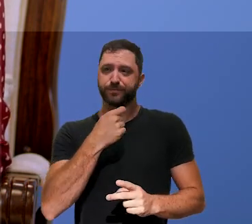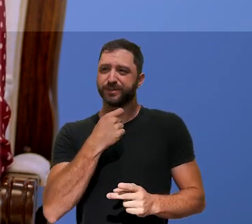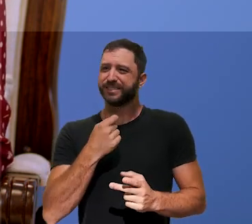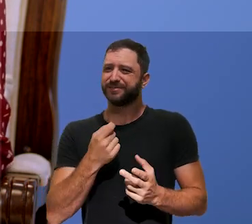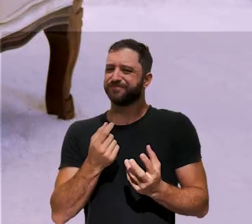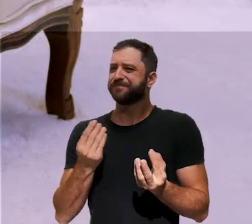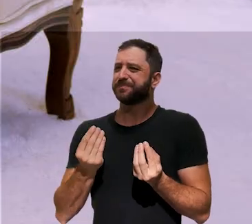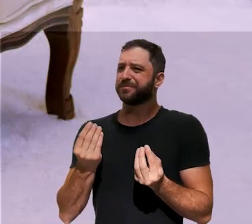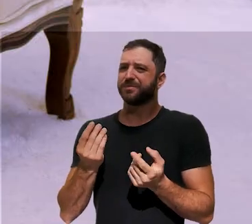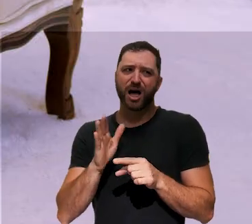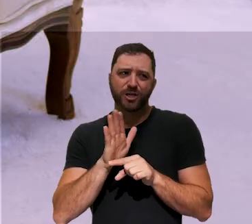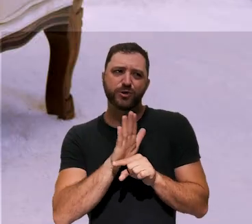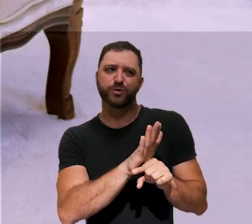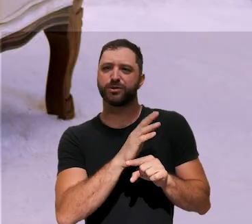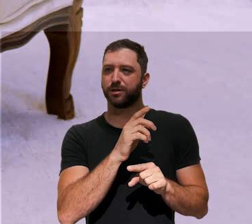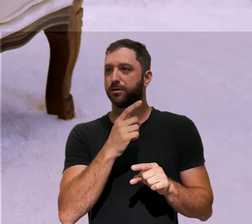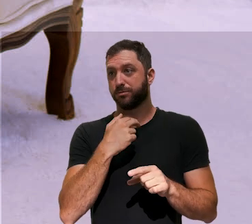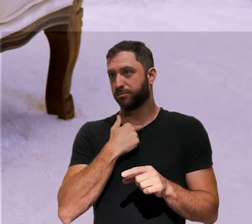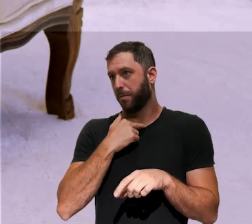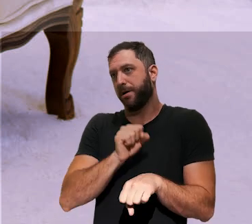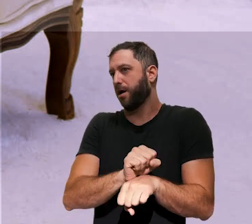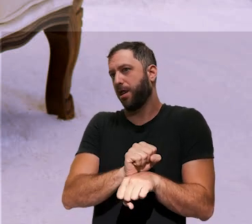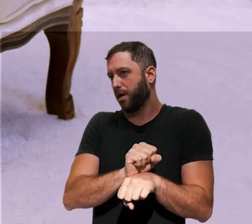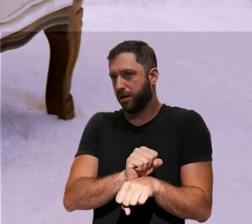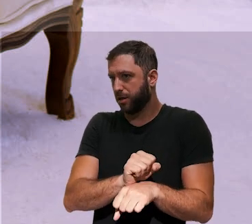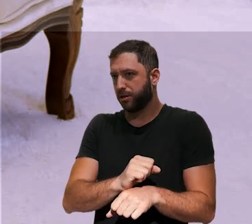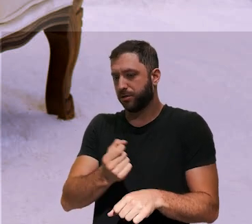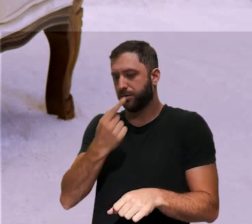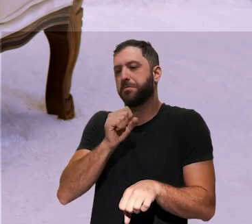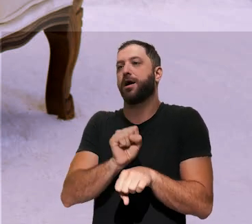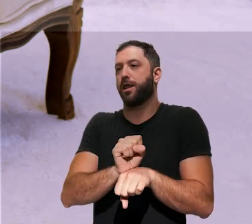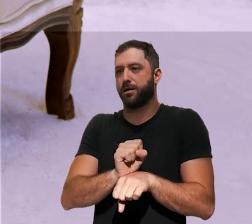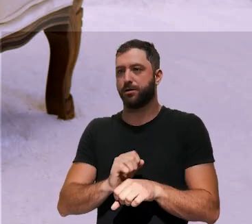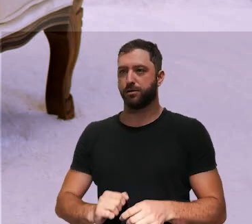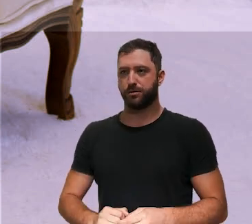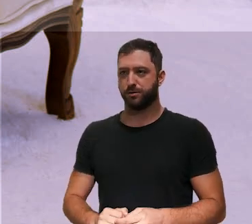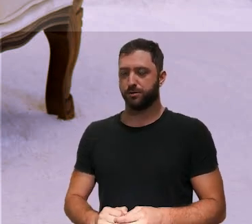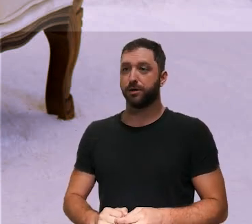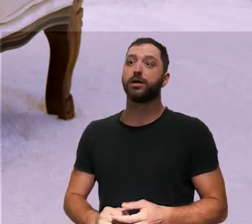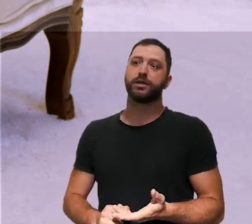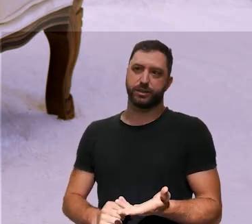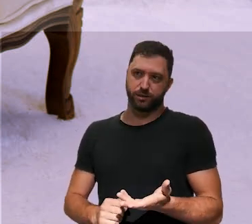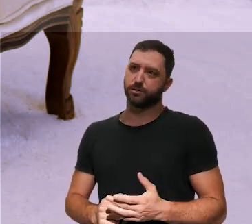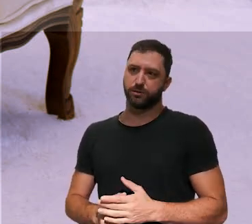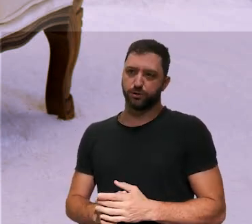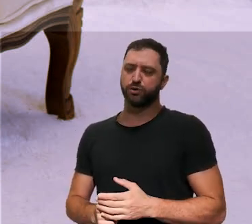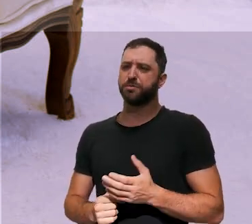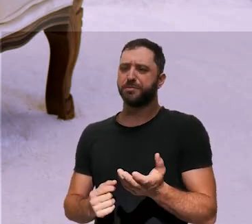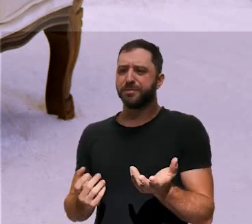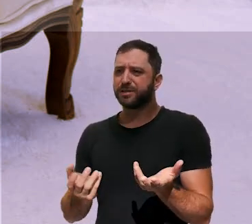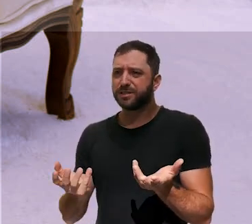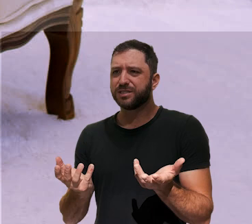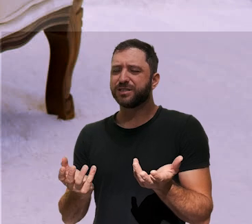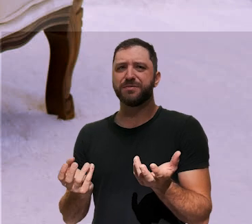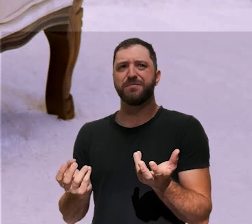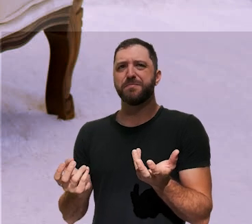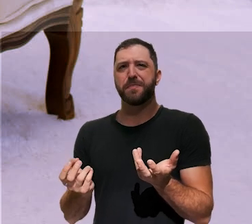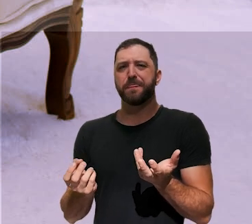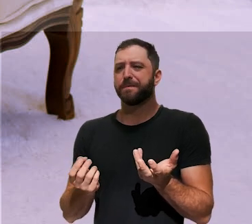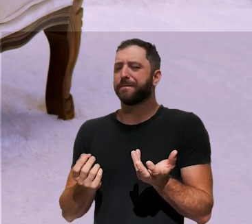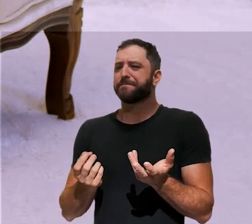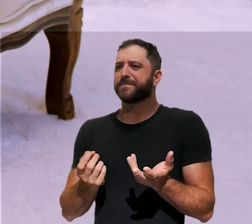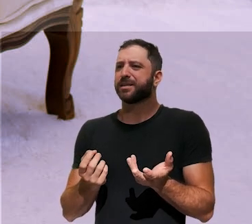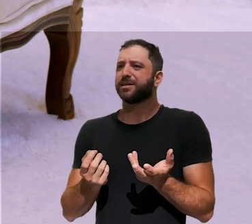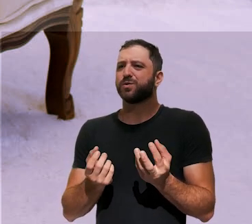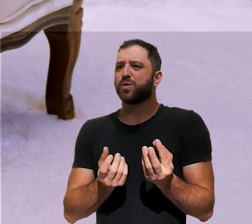sentença. O que ela começa a fazer hoje? Porque ela também não vai poder parar, né? Isso, exatamente. Não faça isso, gente. Mas o que ela